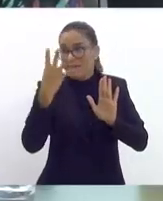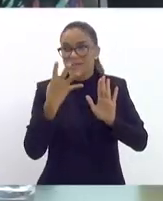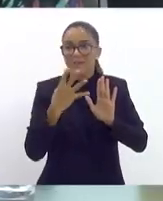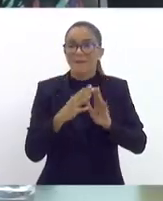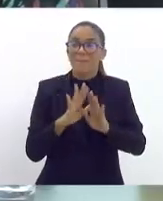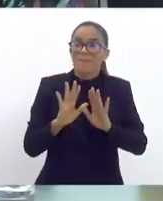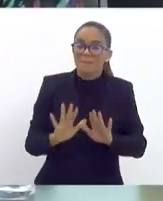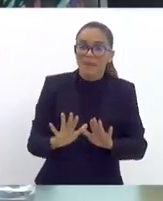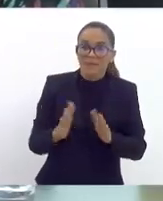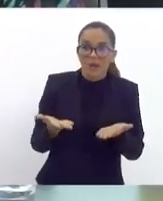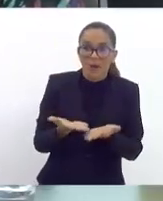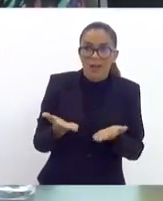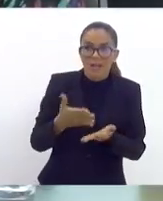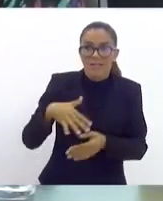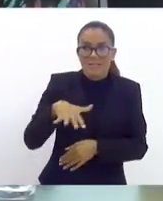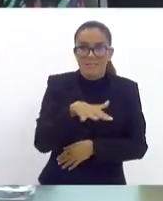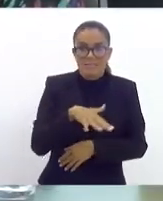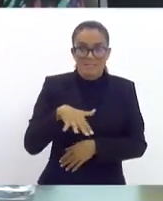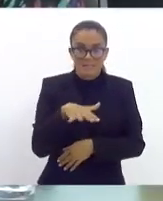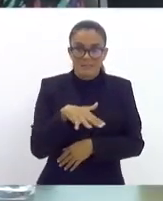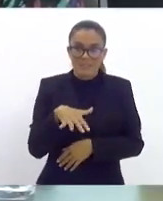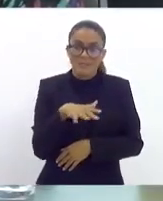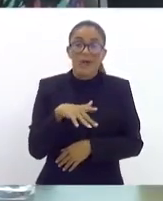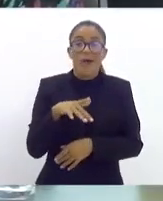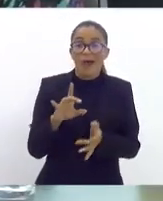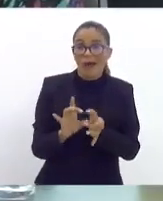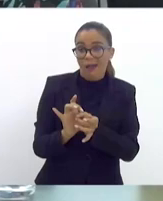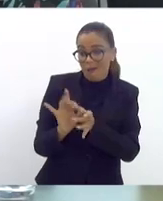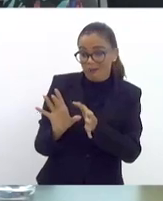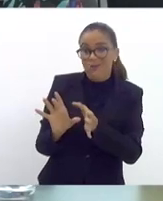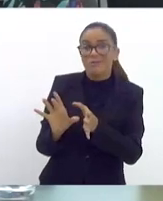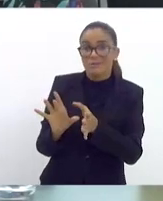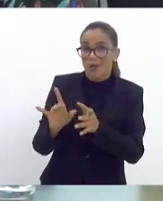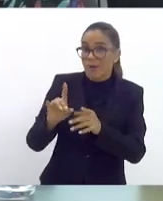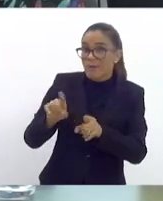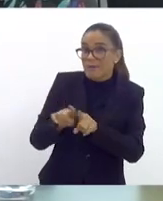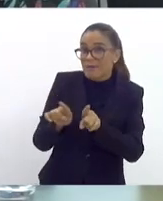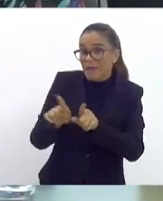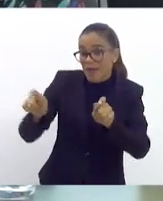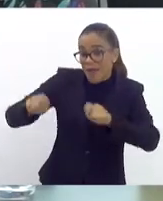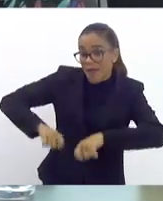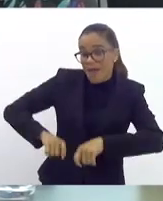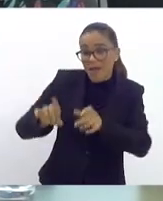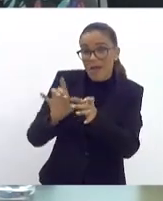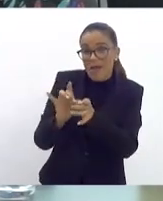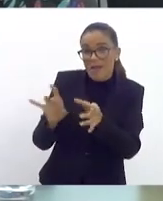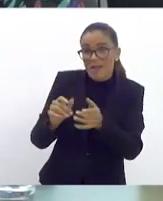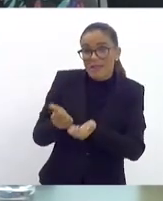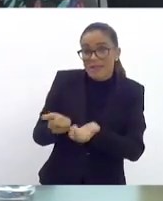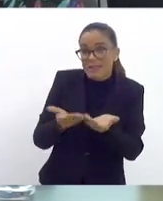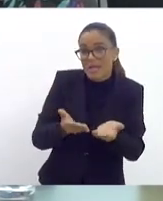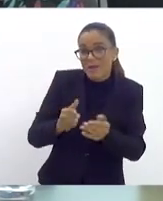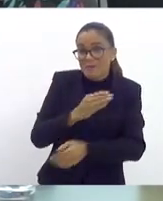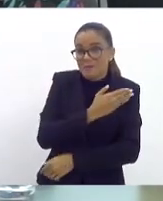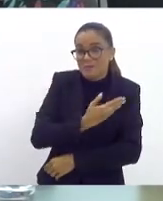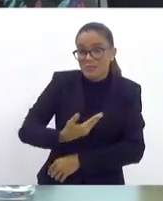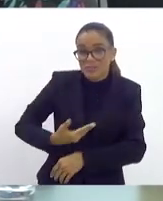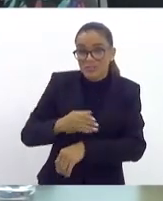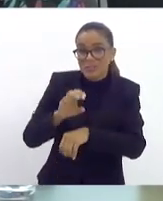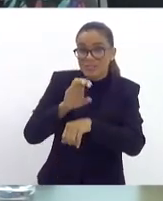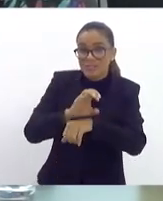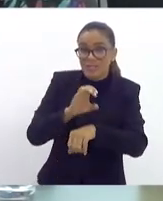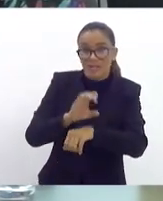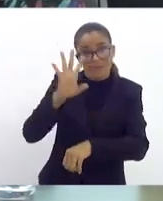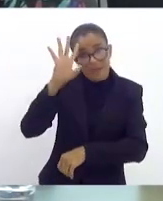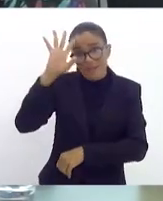já nesse caso autorização a possibilidade da autorização dá o estado a prerrogativa de